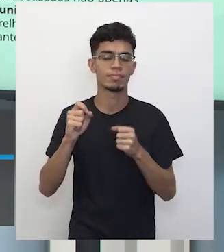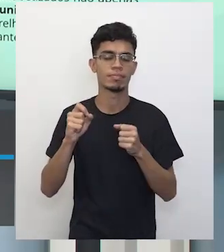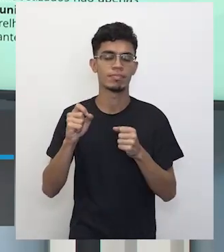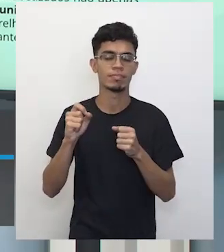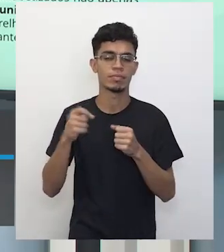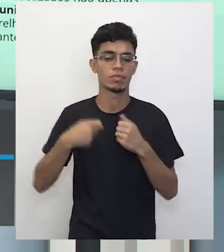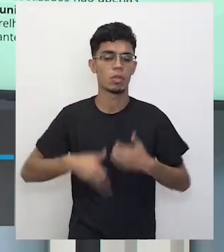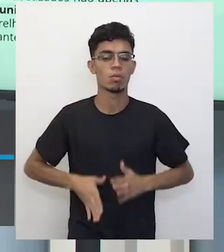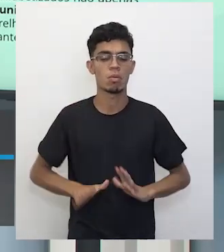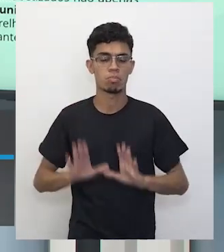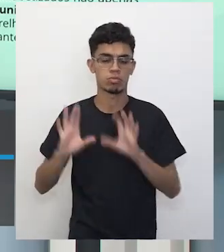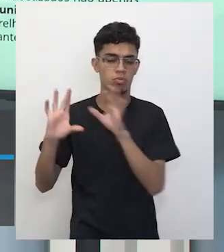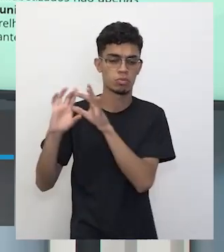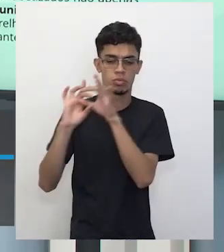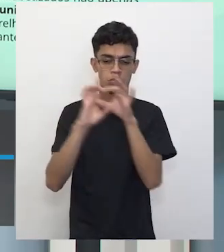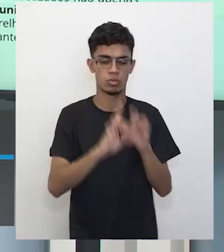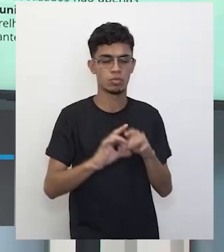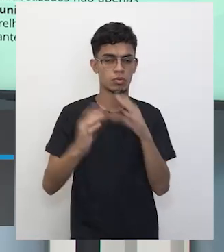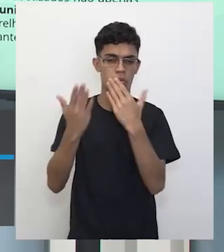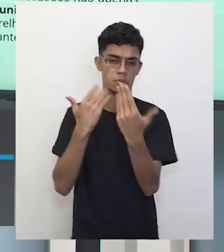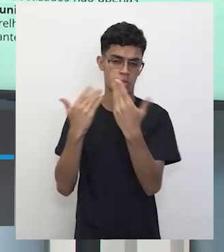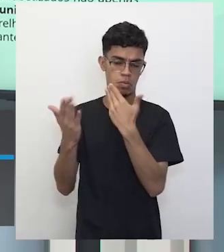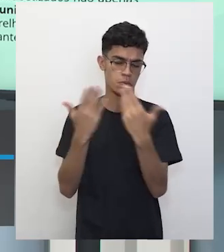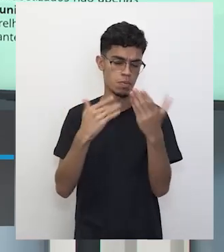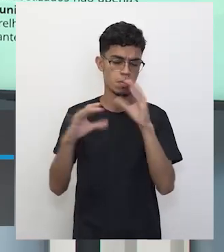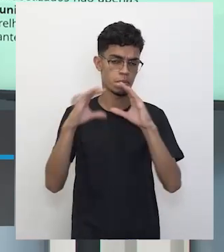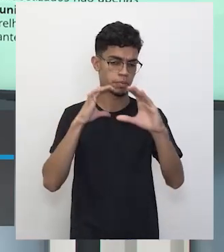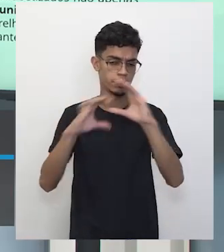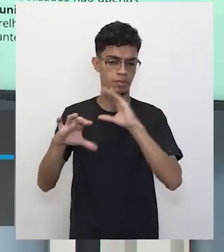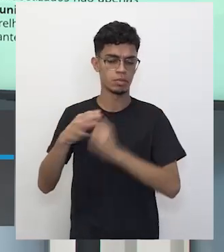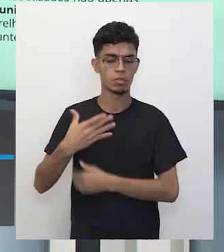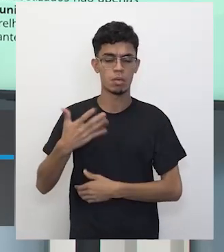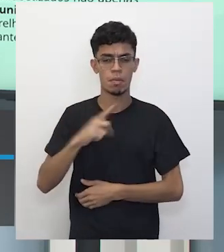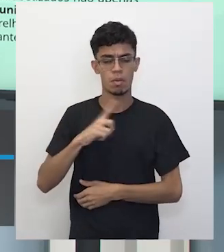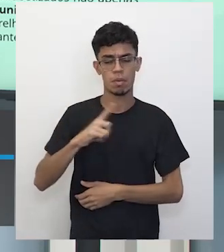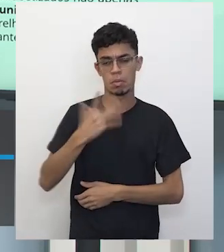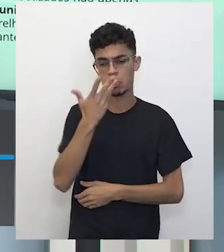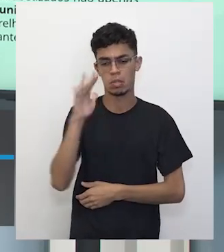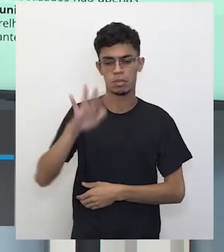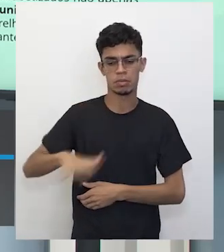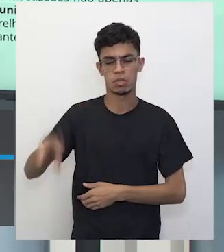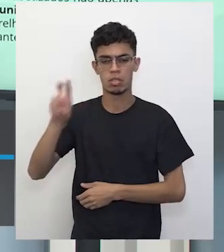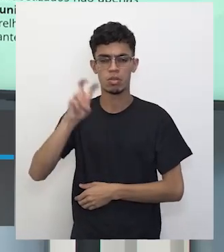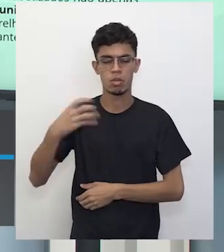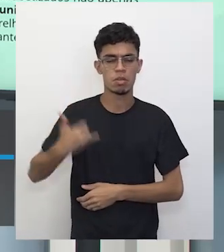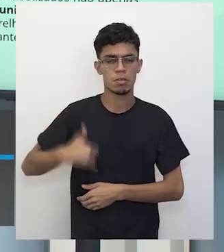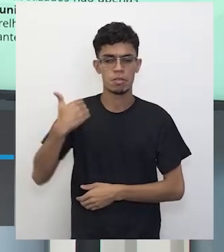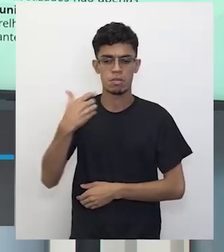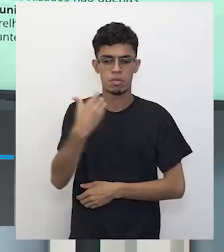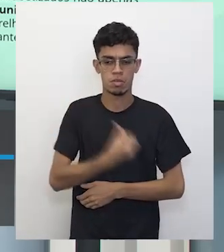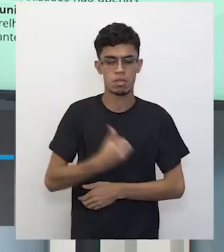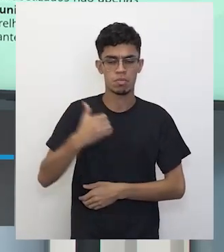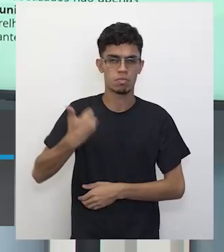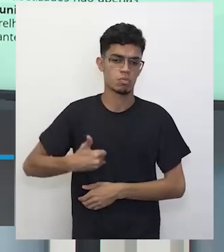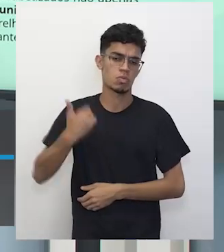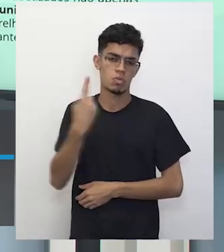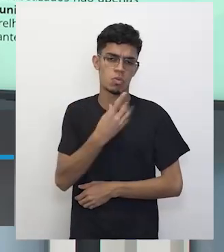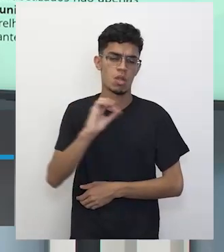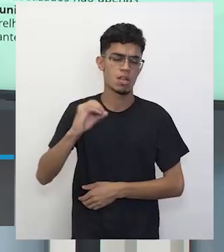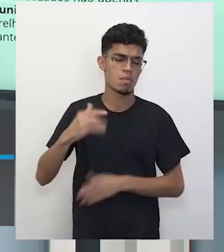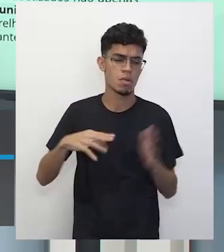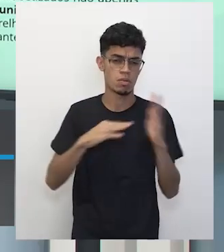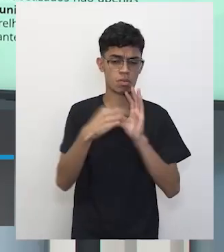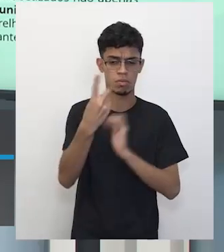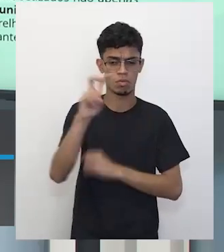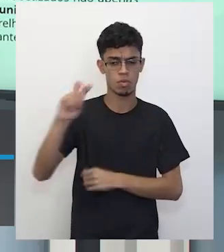contexto comunicacional em que ele é produtor de informação. Tem crianças aí de 5, de 6, de 10, de 15 anos, jovens, né,